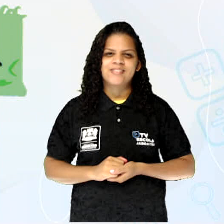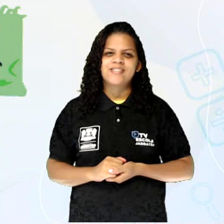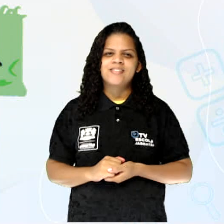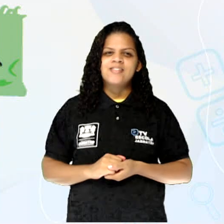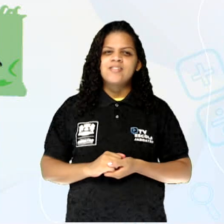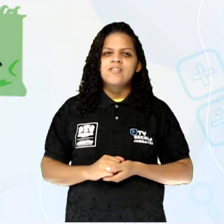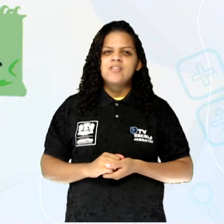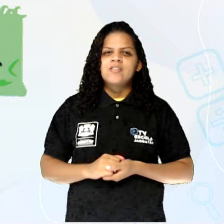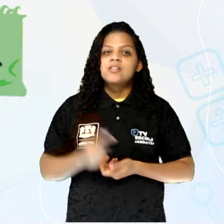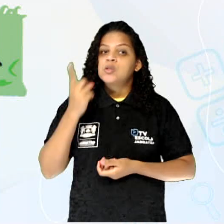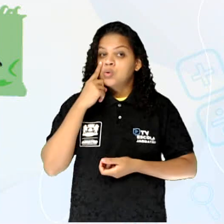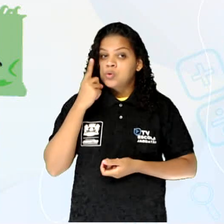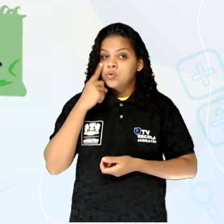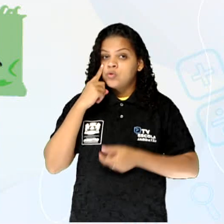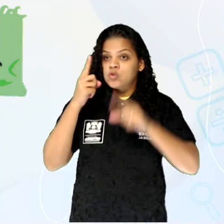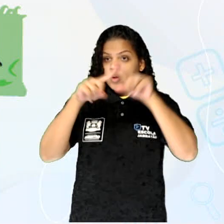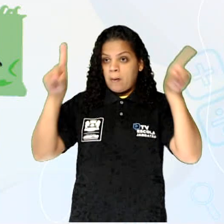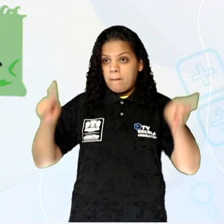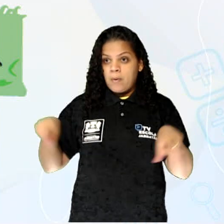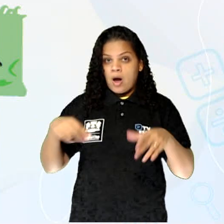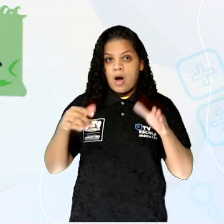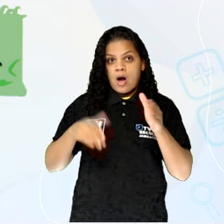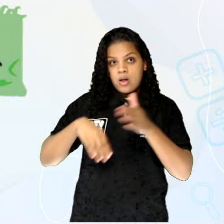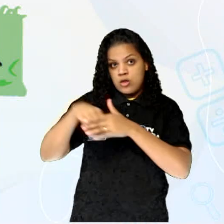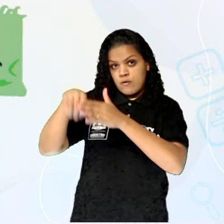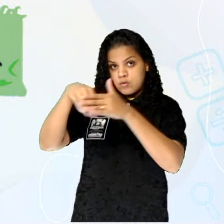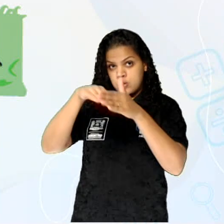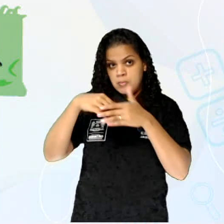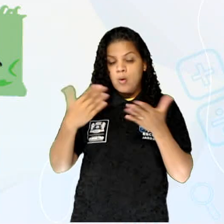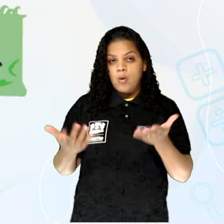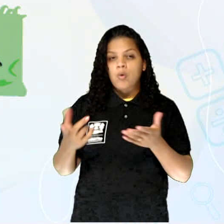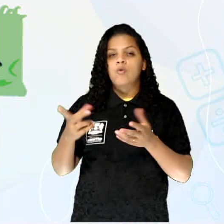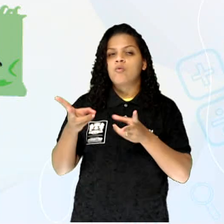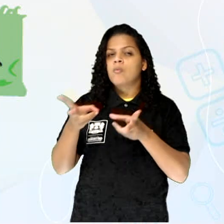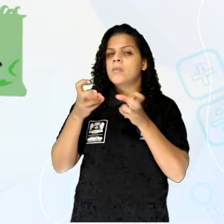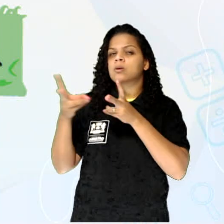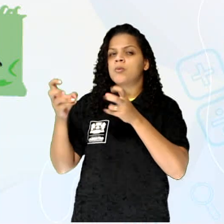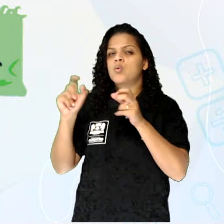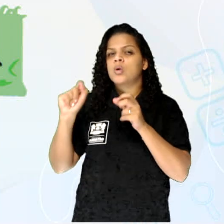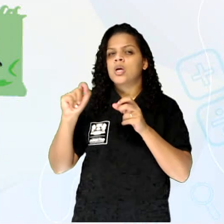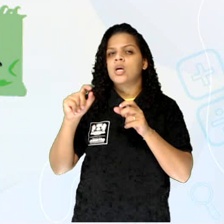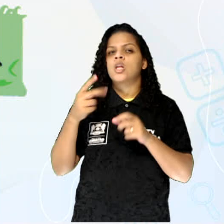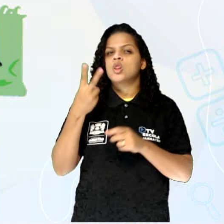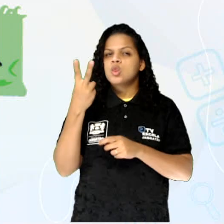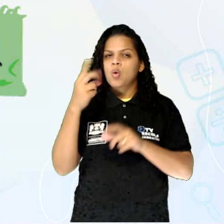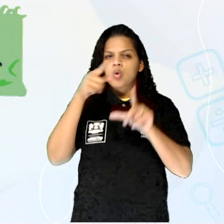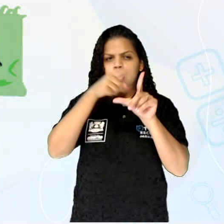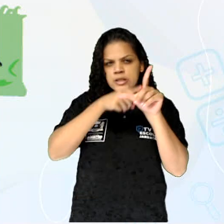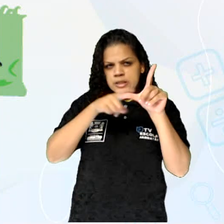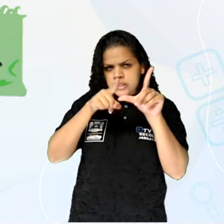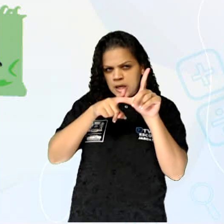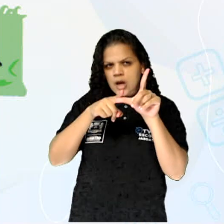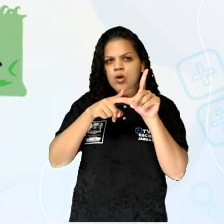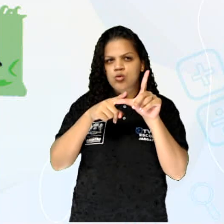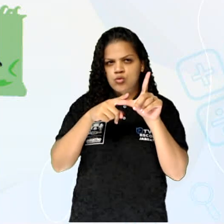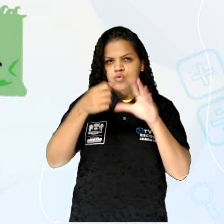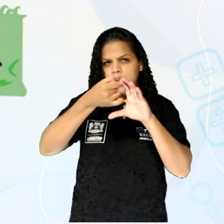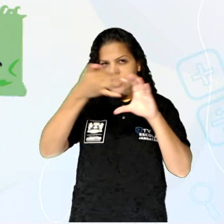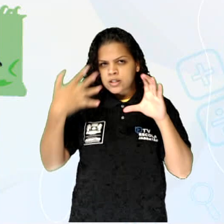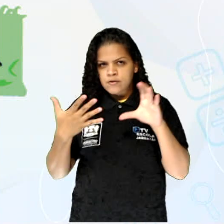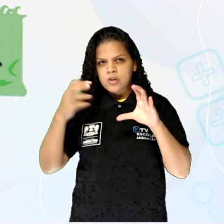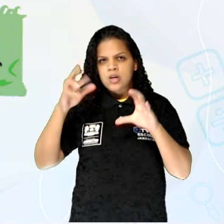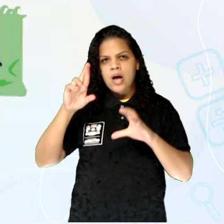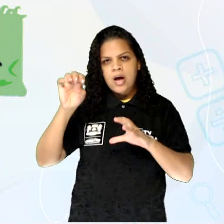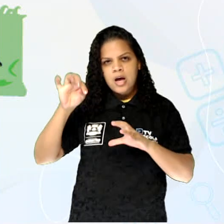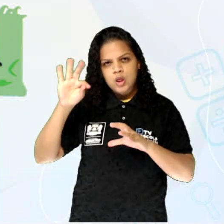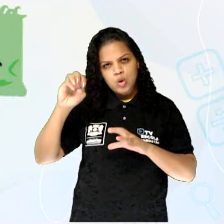e observe a barra de futebol abaixo foram destacados dois ângulos classifique em ângulo reto Agudo